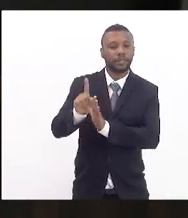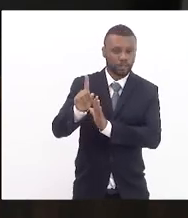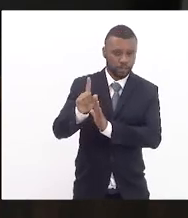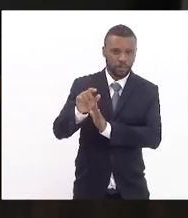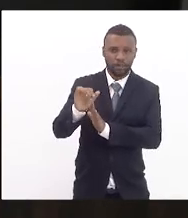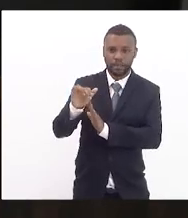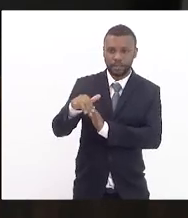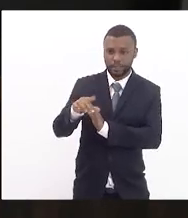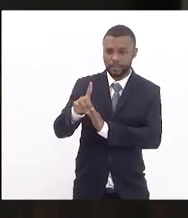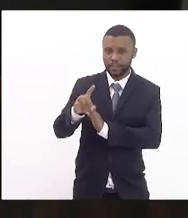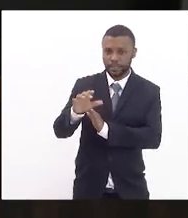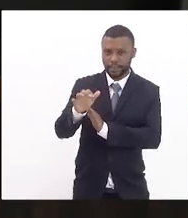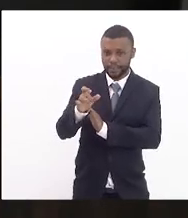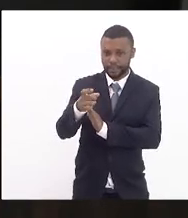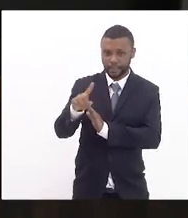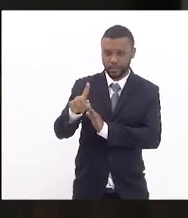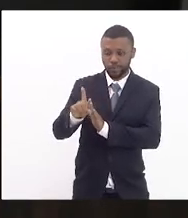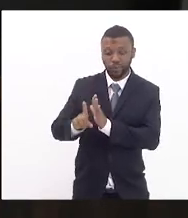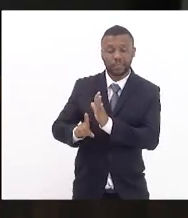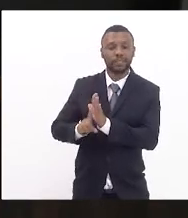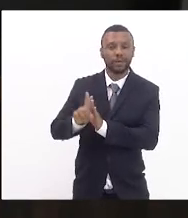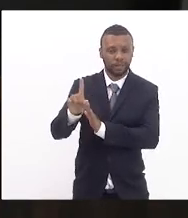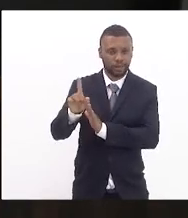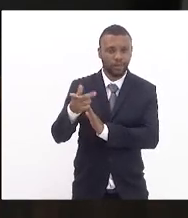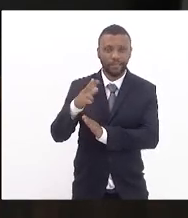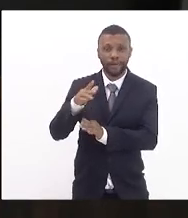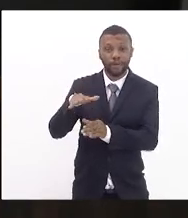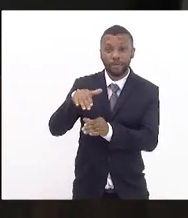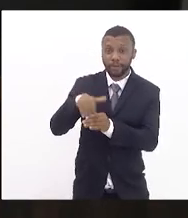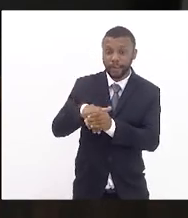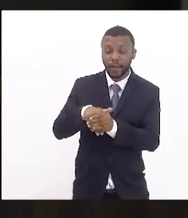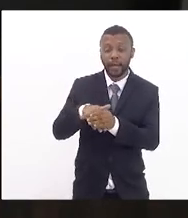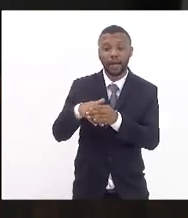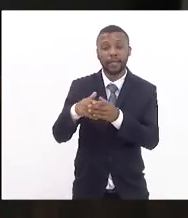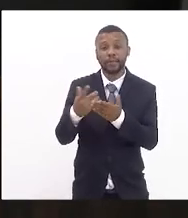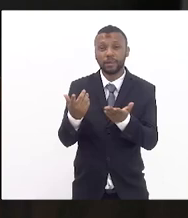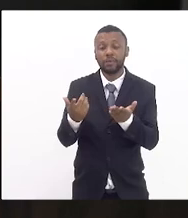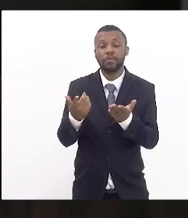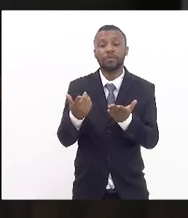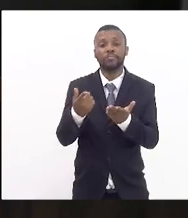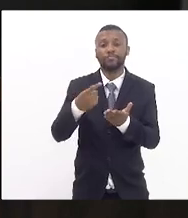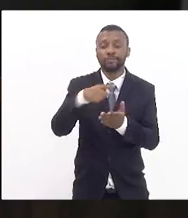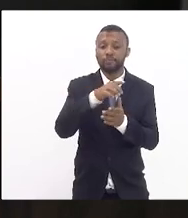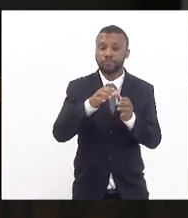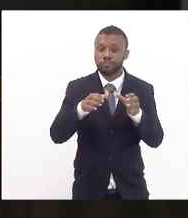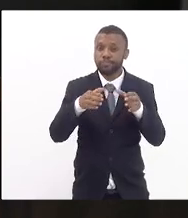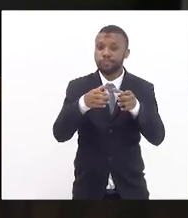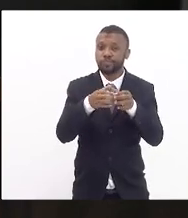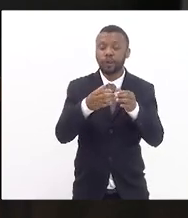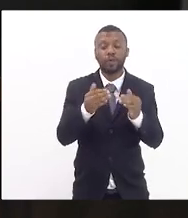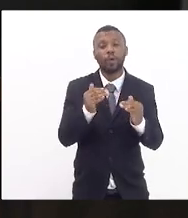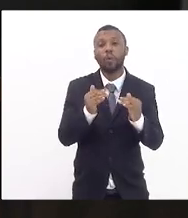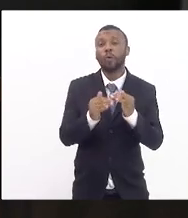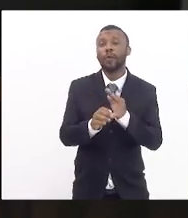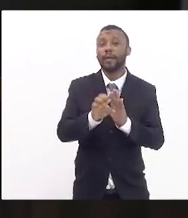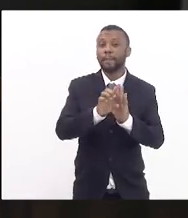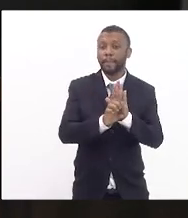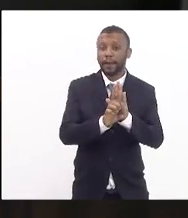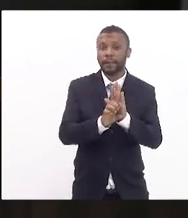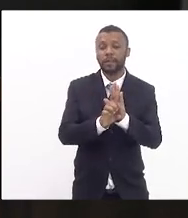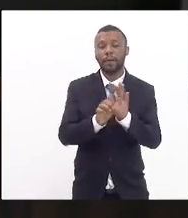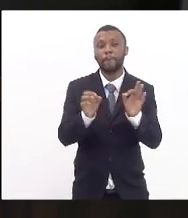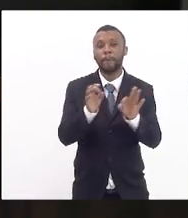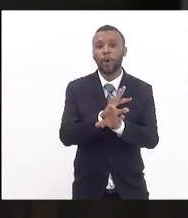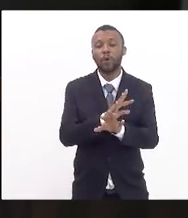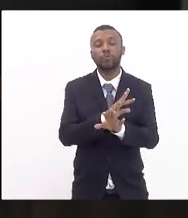Ok? Então, em votação, o parecer da Comissão de Indicações Legislativas. Contrário às emendas, senhores que aprovam, eles como estão